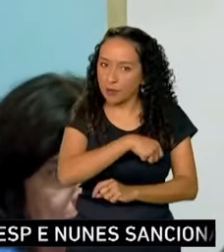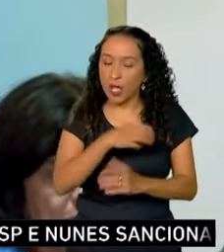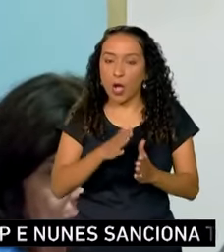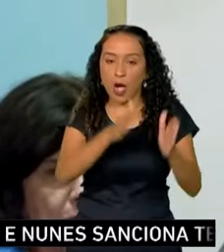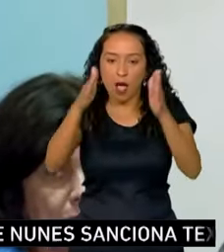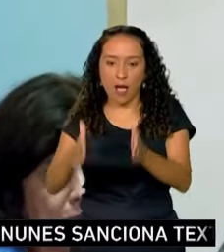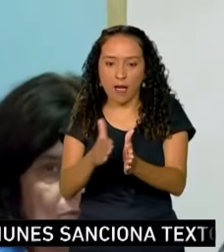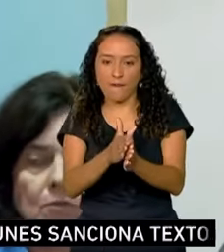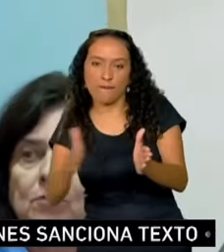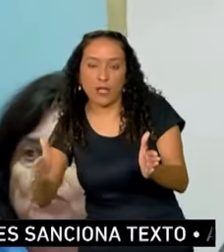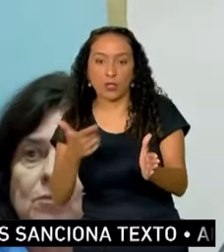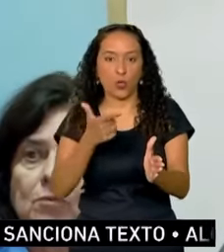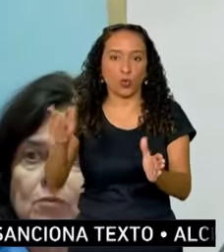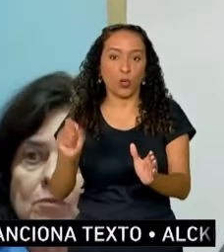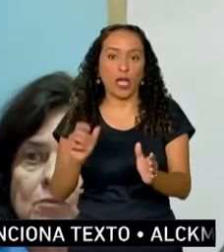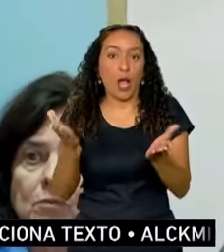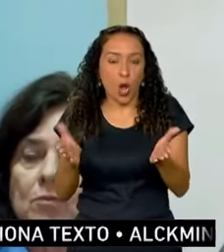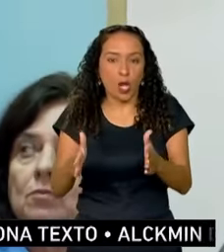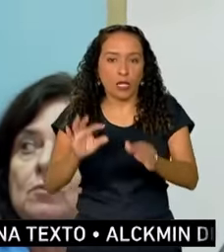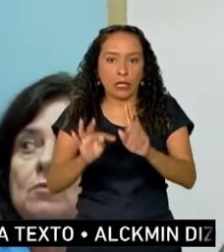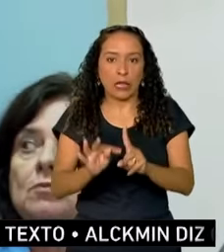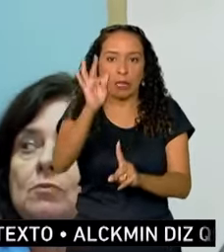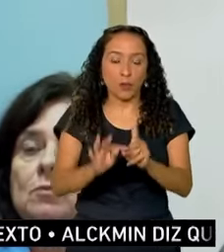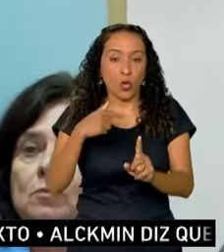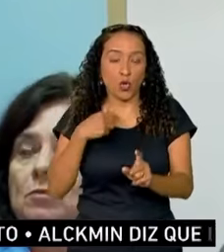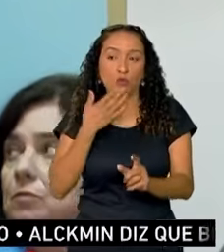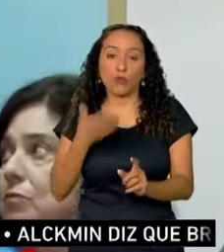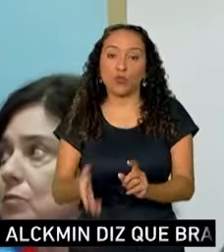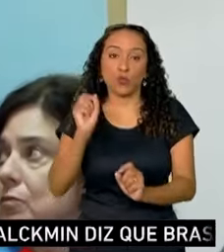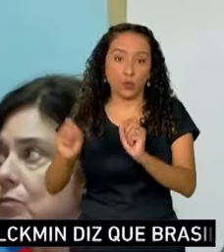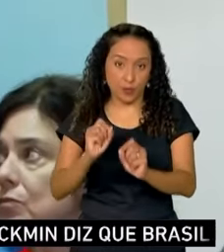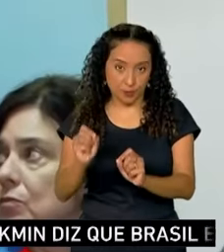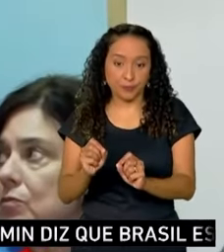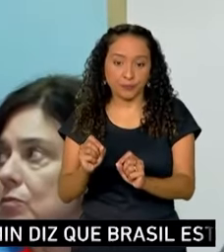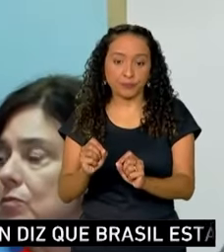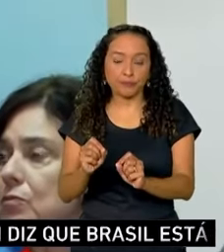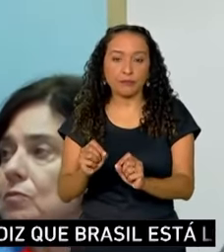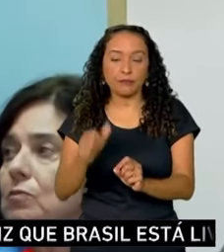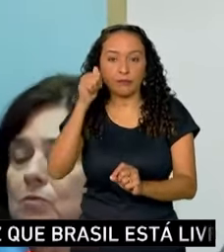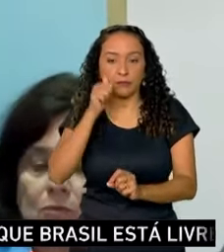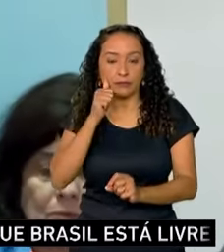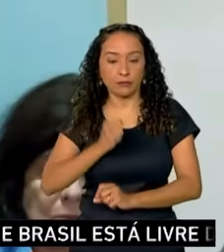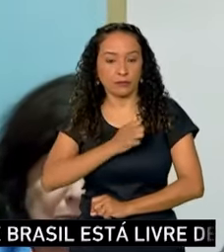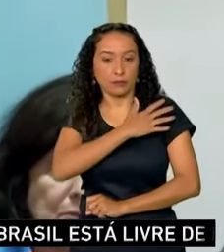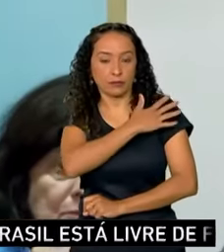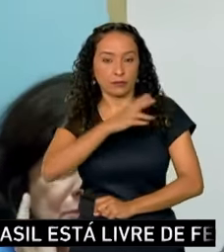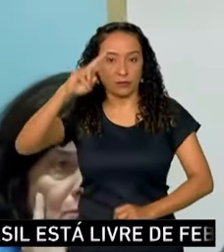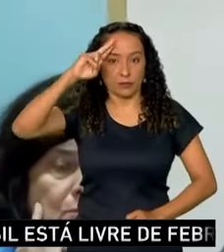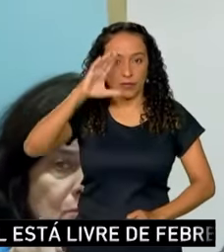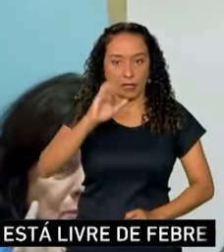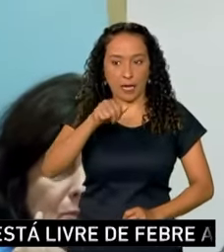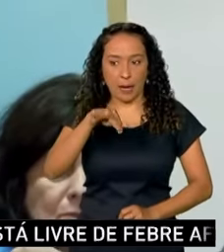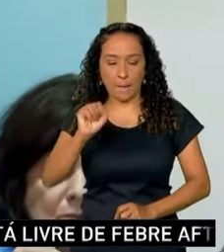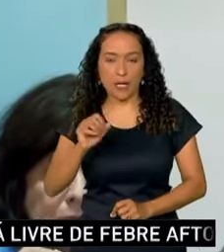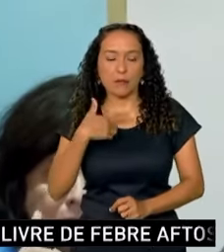outra. A fase é, com essa temperatura, eu vou solicitar a Sargento Camila que ela me